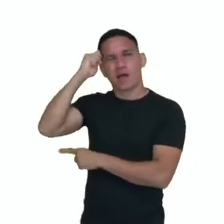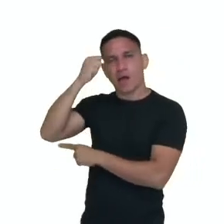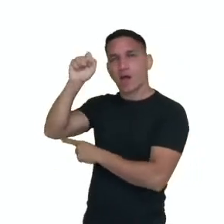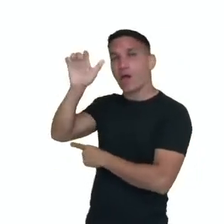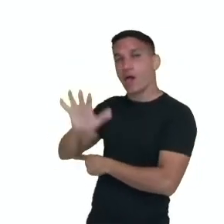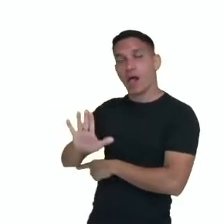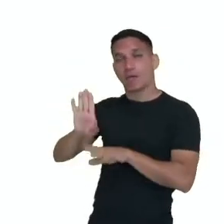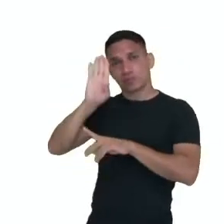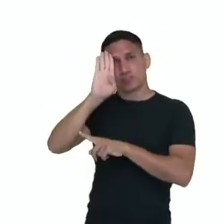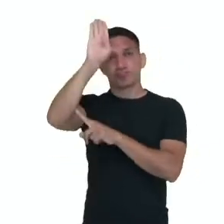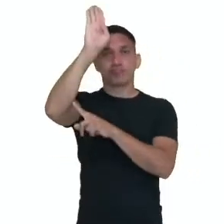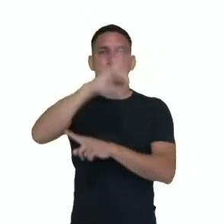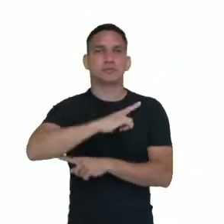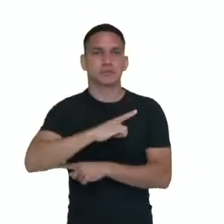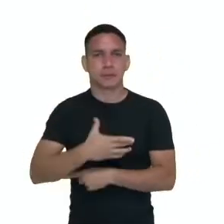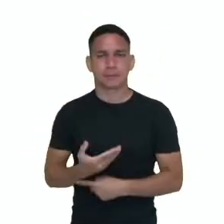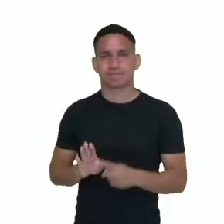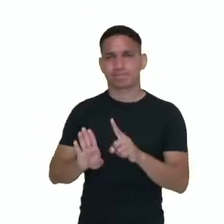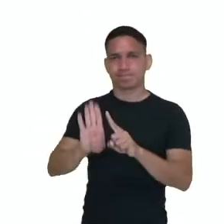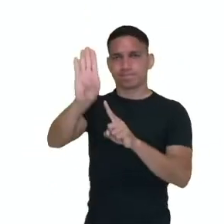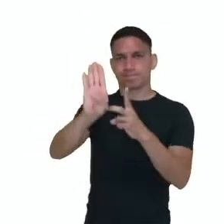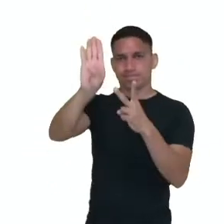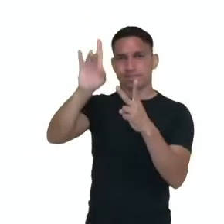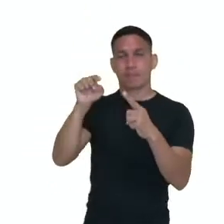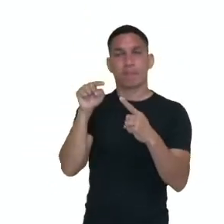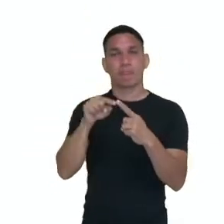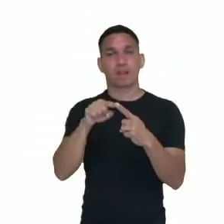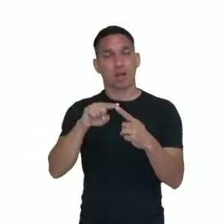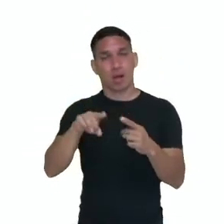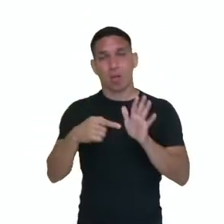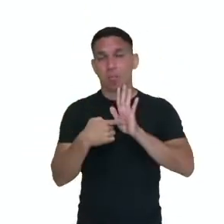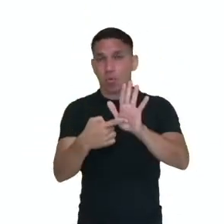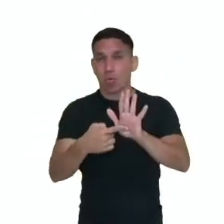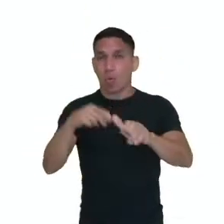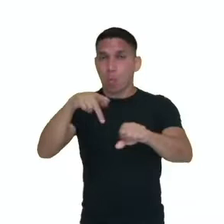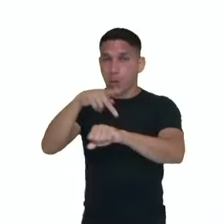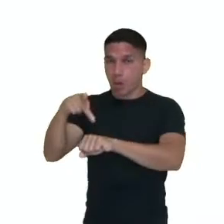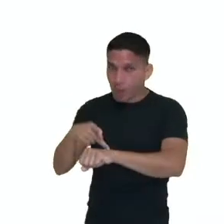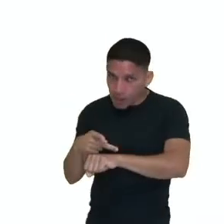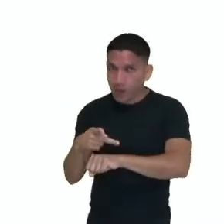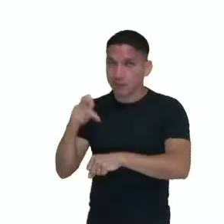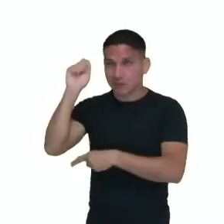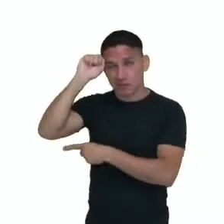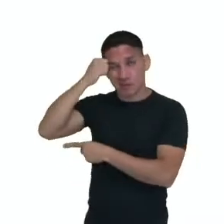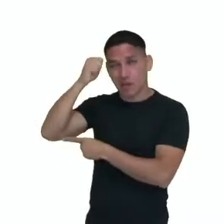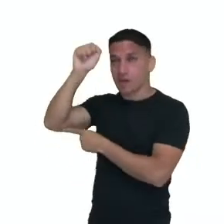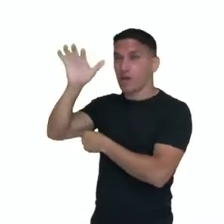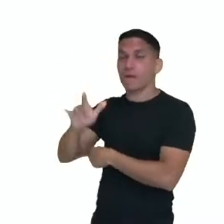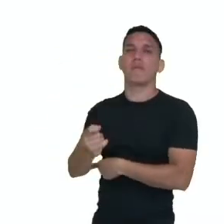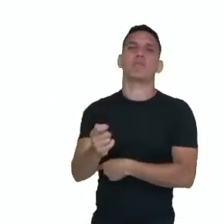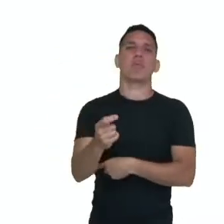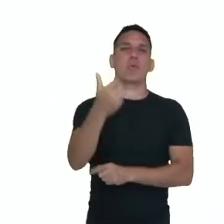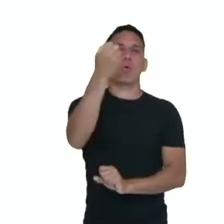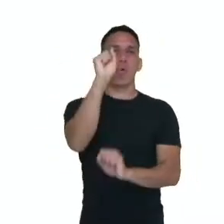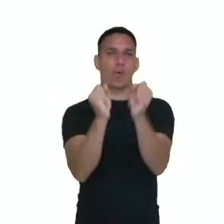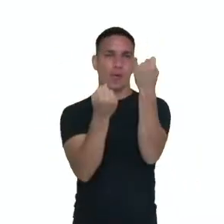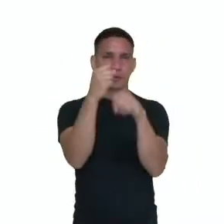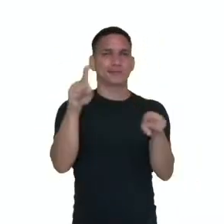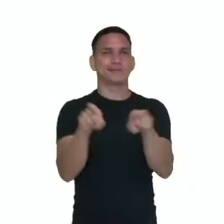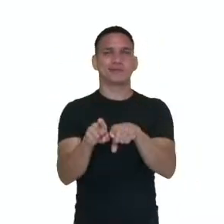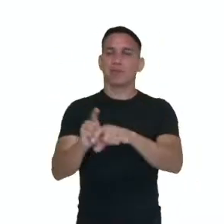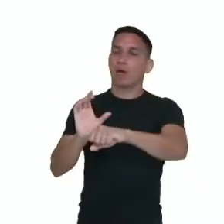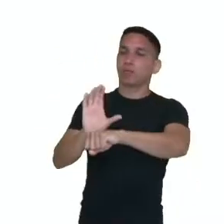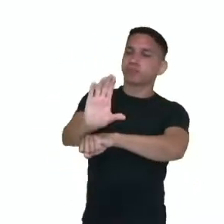alguns detalhes. Olha só, é preciso então destacar que os países africanos apresentam baixo nível de industrialização e de investimentos